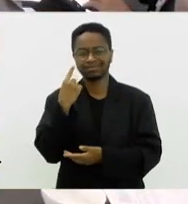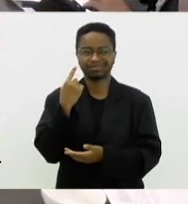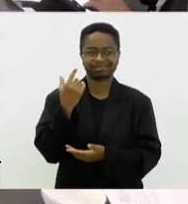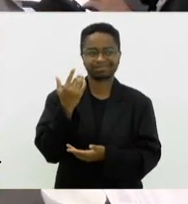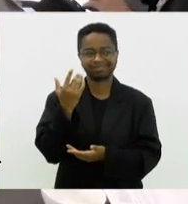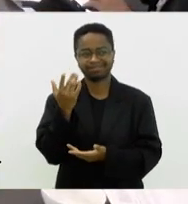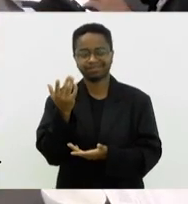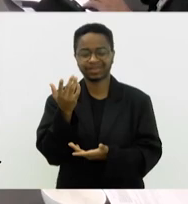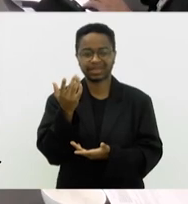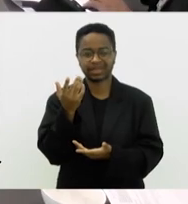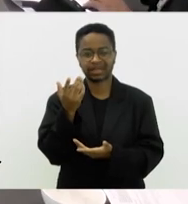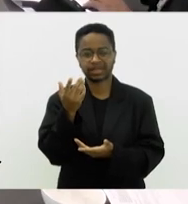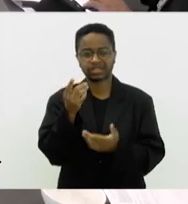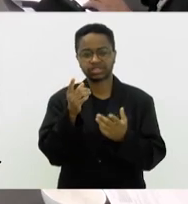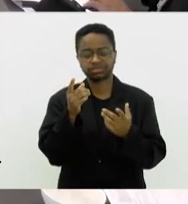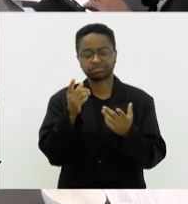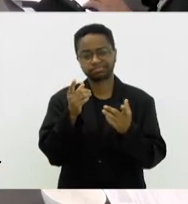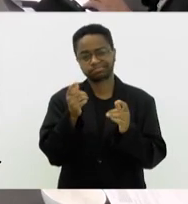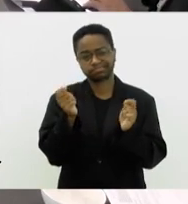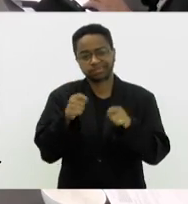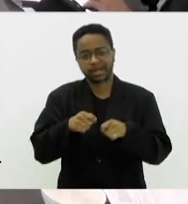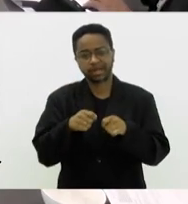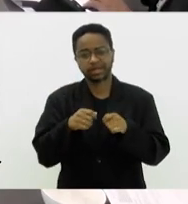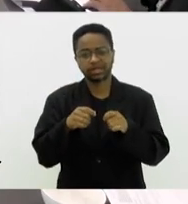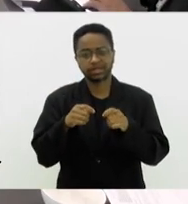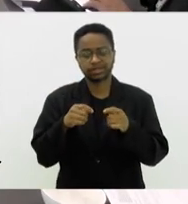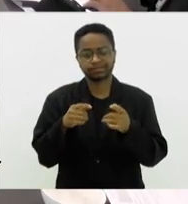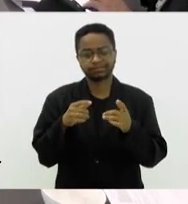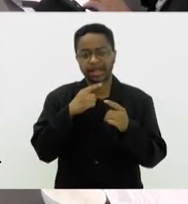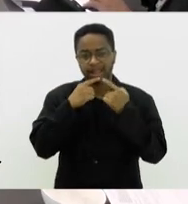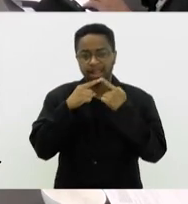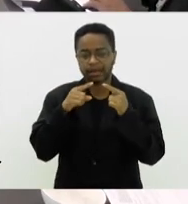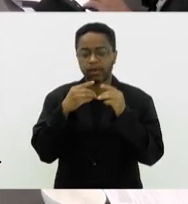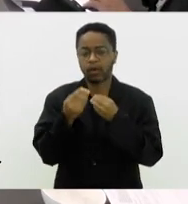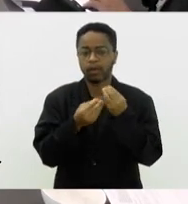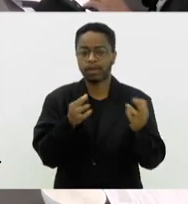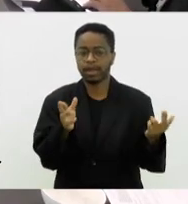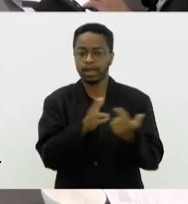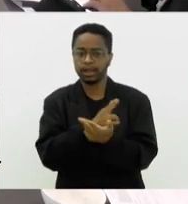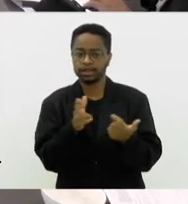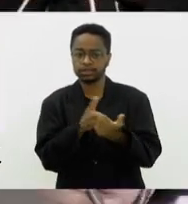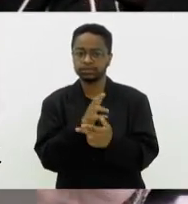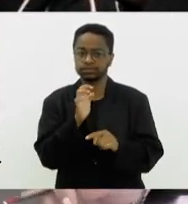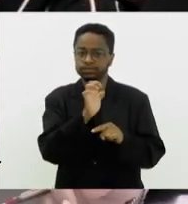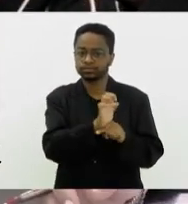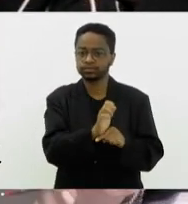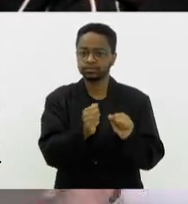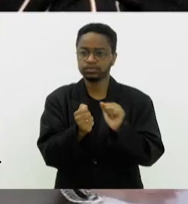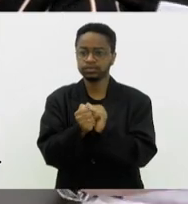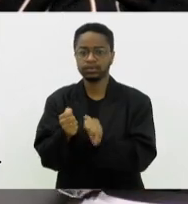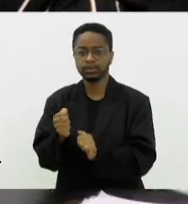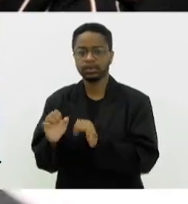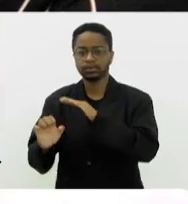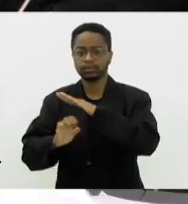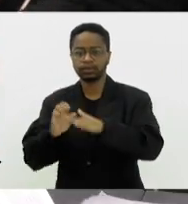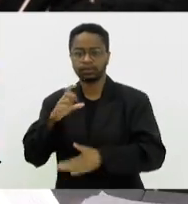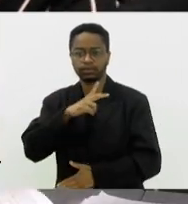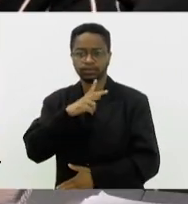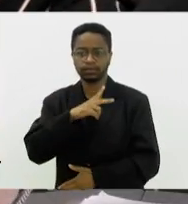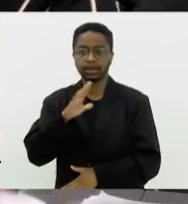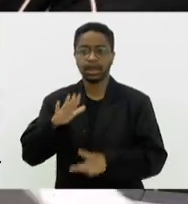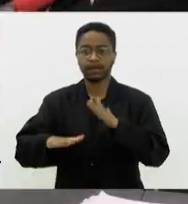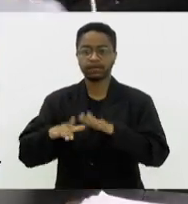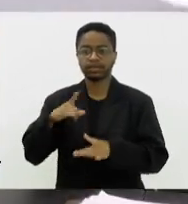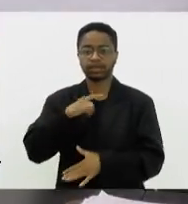questionável a relação, às vezes, que o Estado tem com empresas privadas que cobram, às